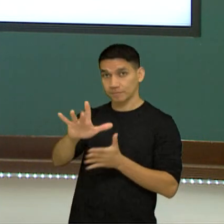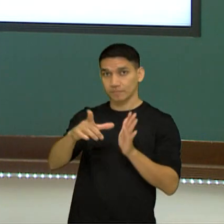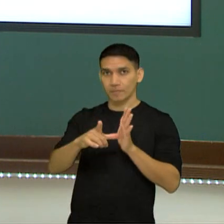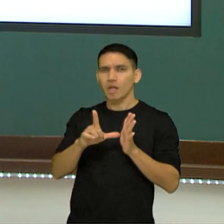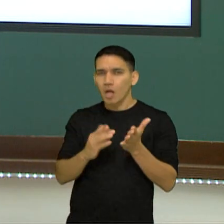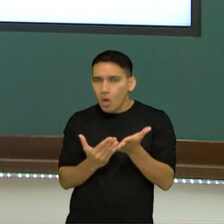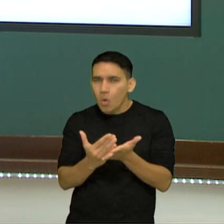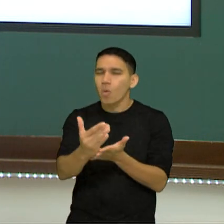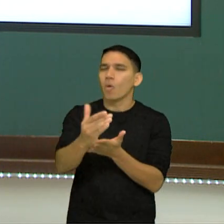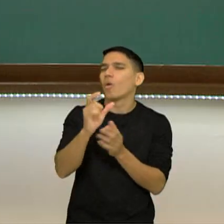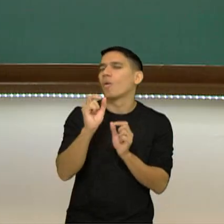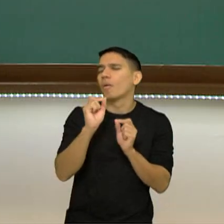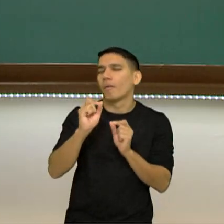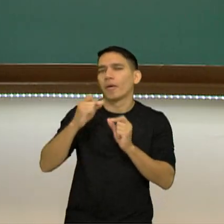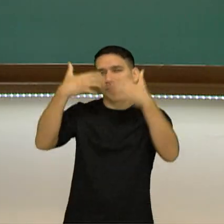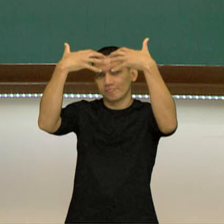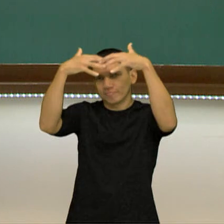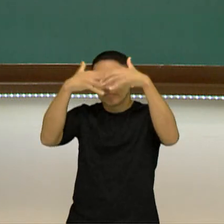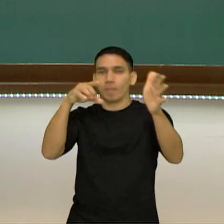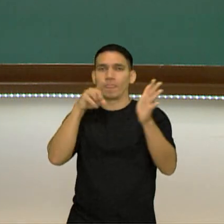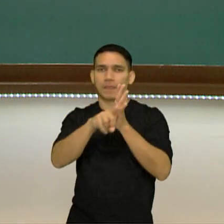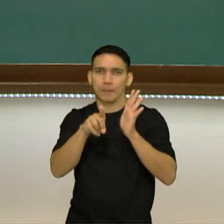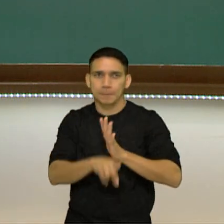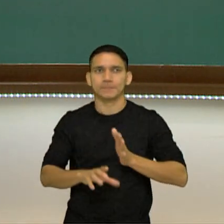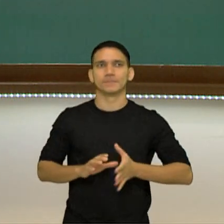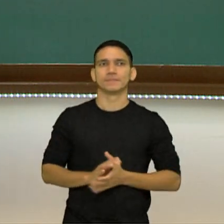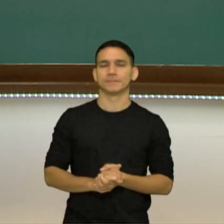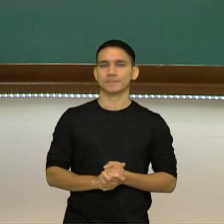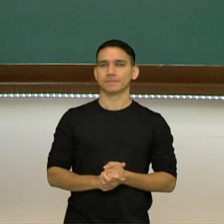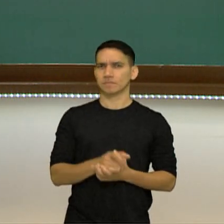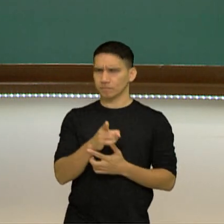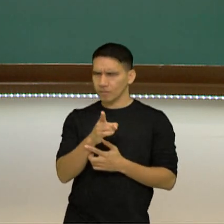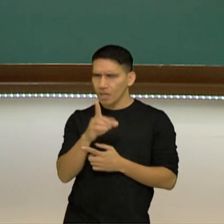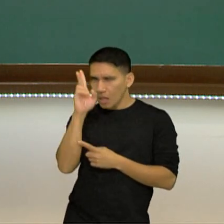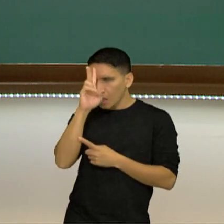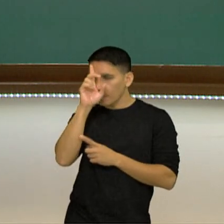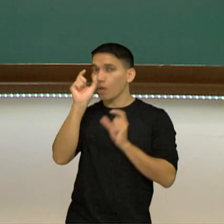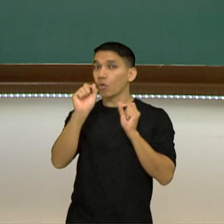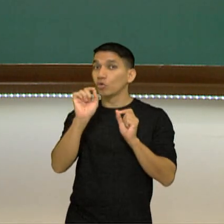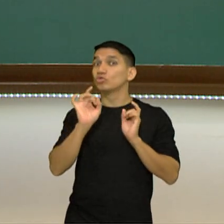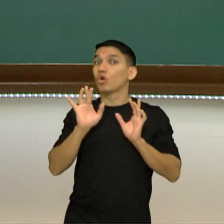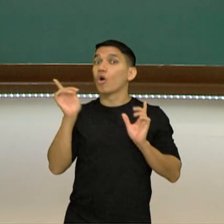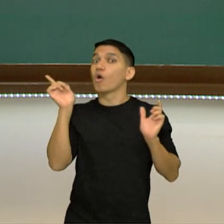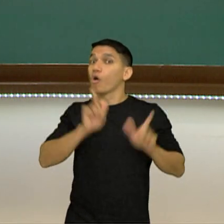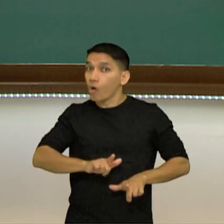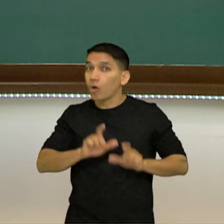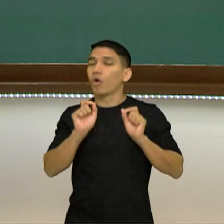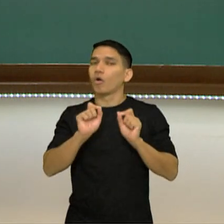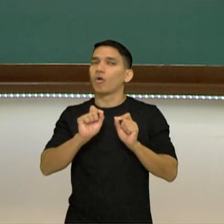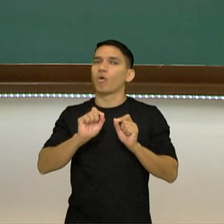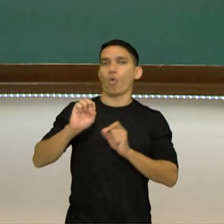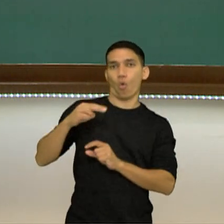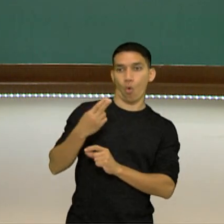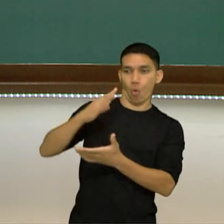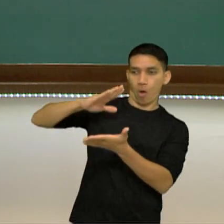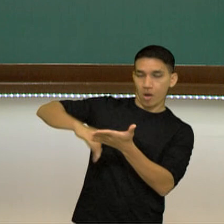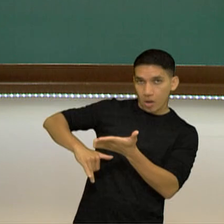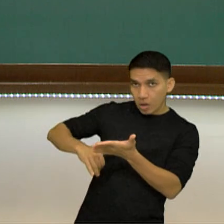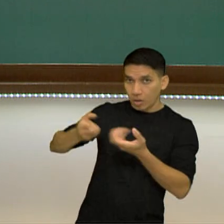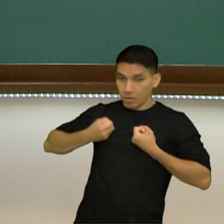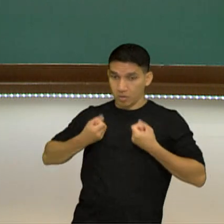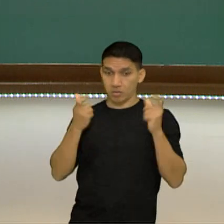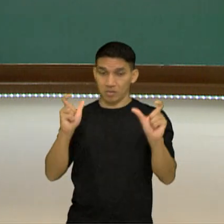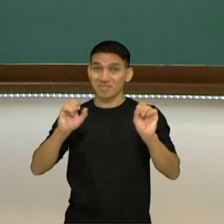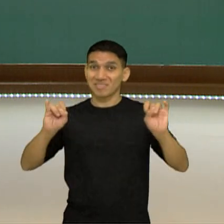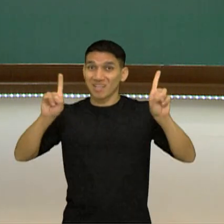e a gente começar vamos responder uma perguntinha Olha só você lembra que só podemos adicionar ou subtrair monômios ou termos que